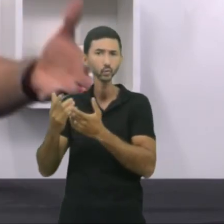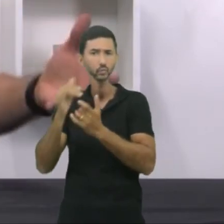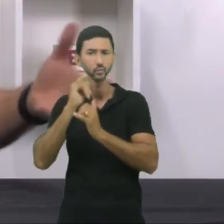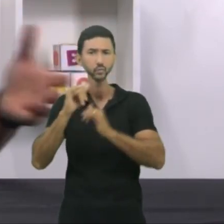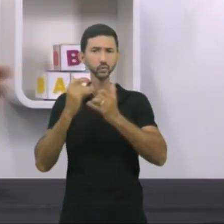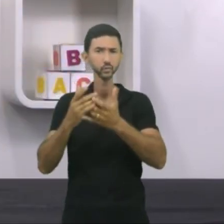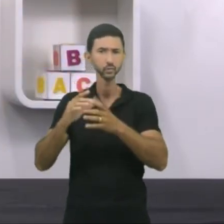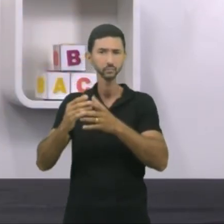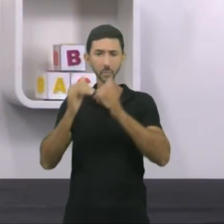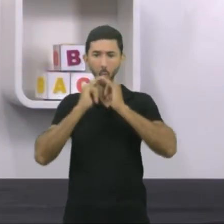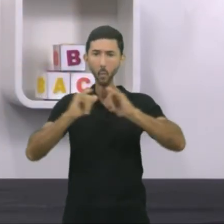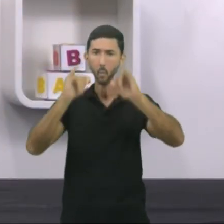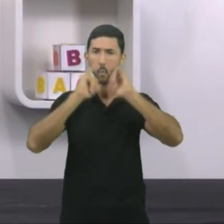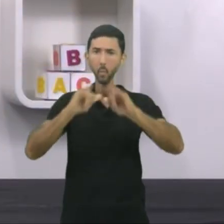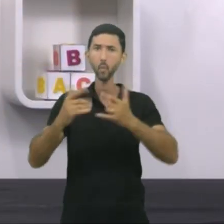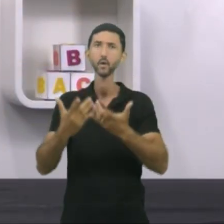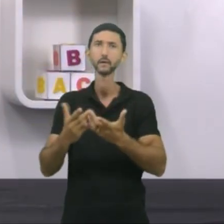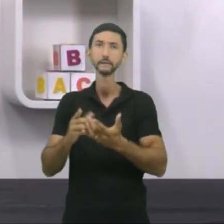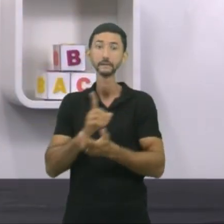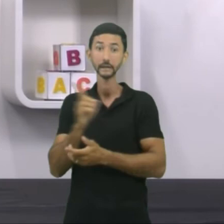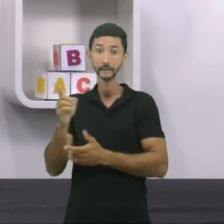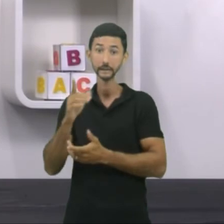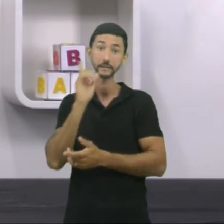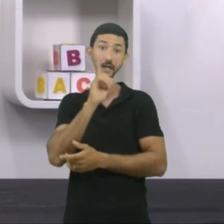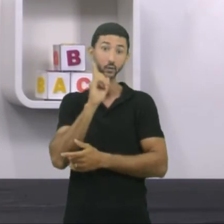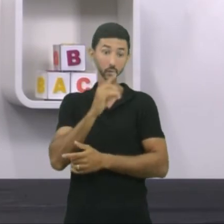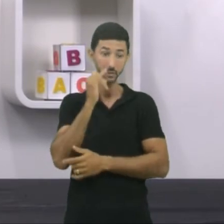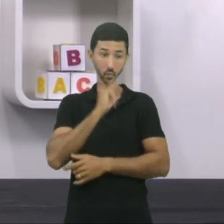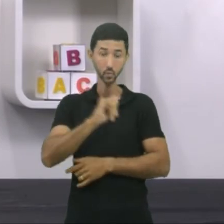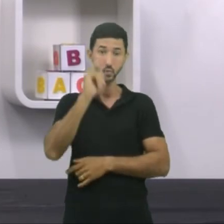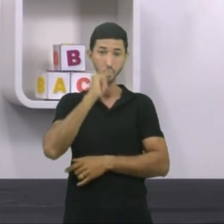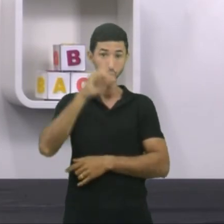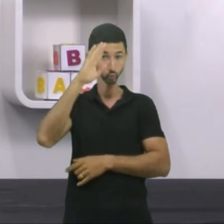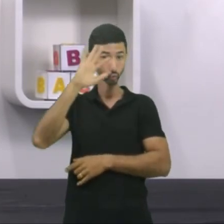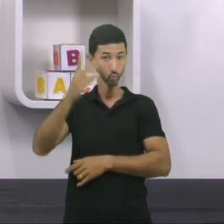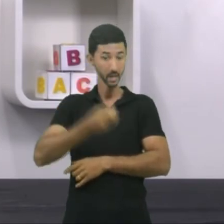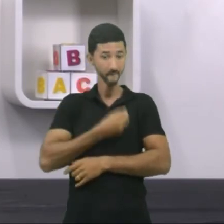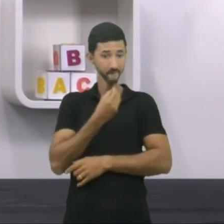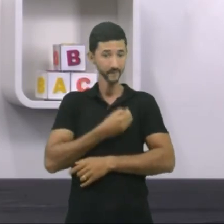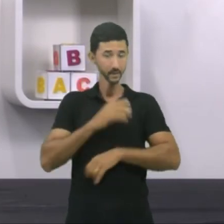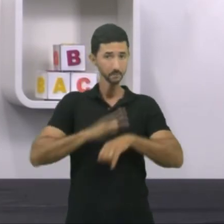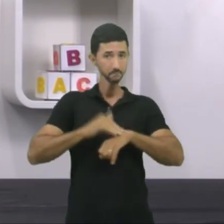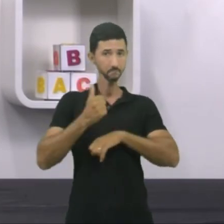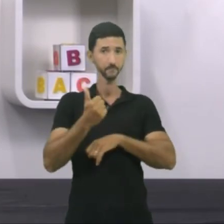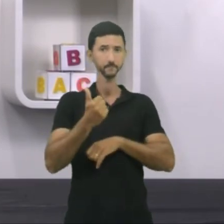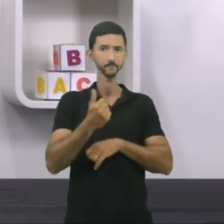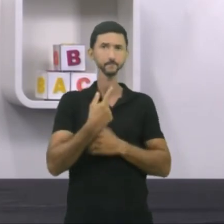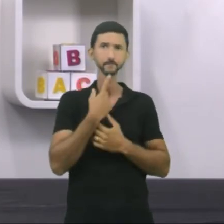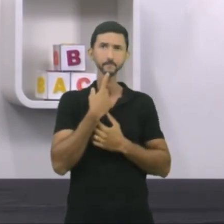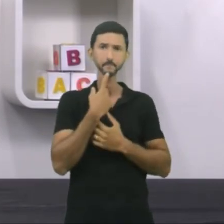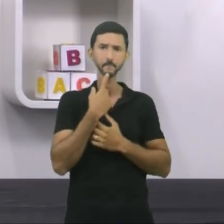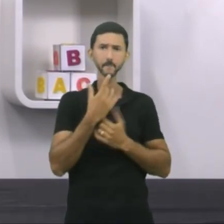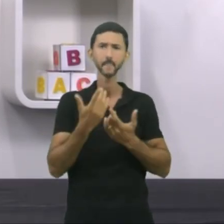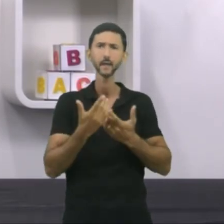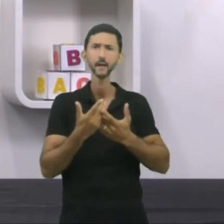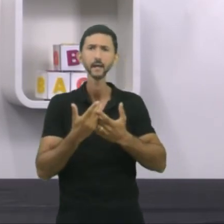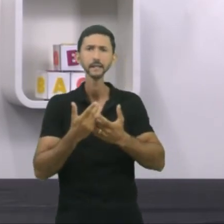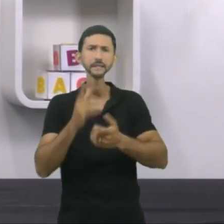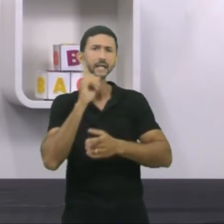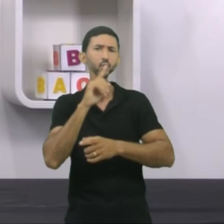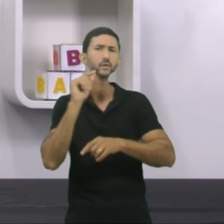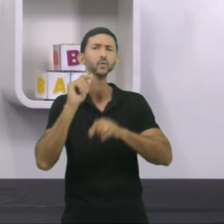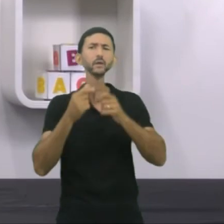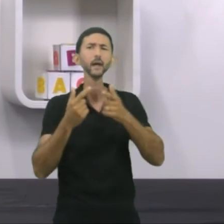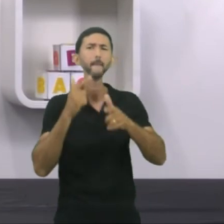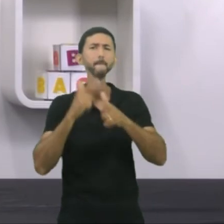tanto plantou no mundo, divulgou no mundo. E o que os Estados Unidos, entra mais um problema